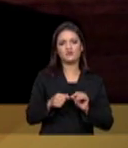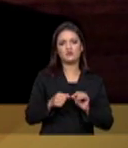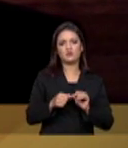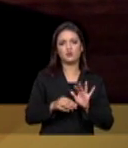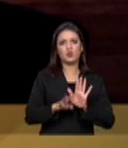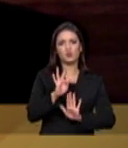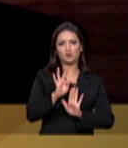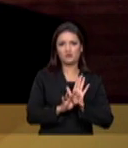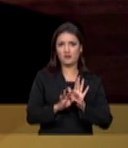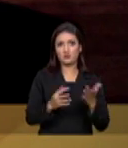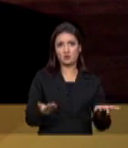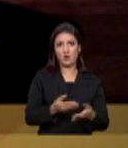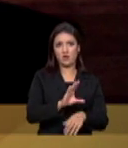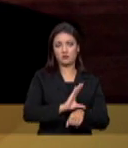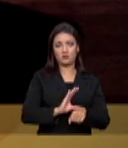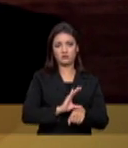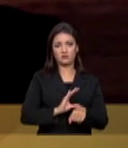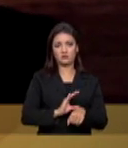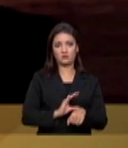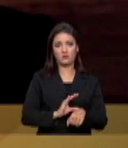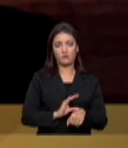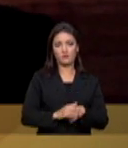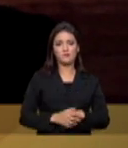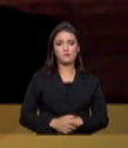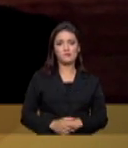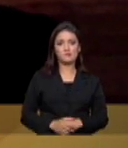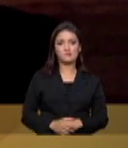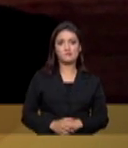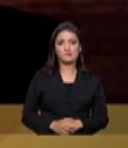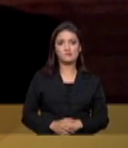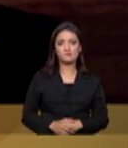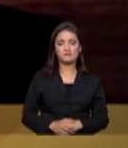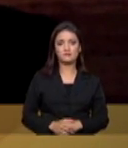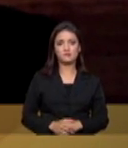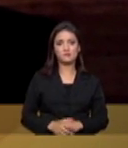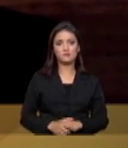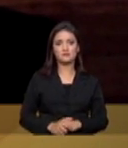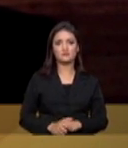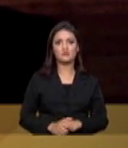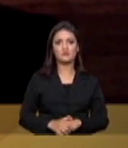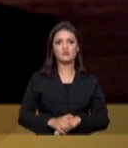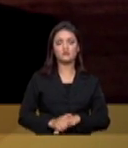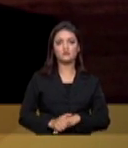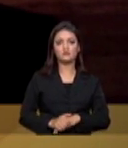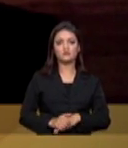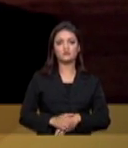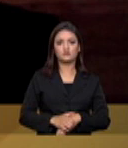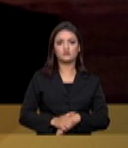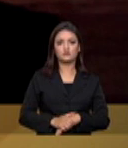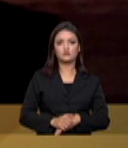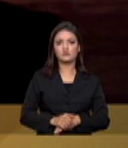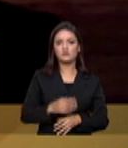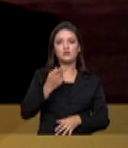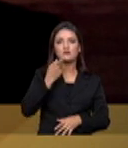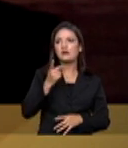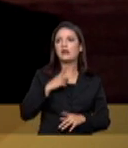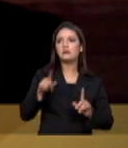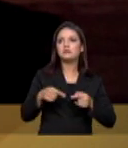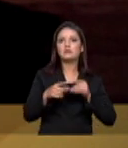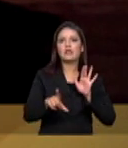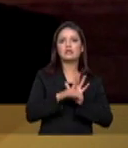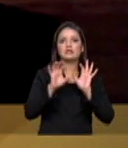atualmente a ilação de que a ultimar os atos de